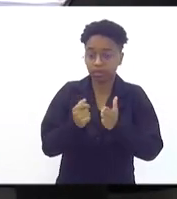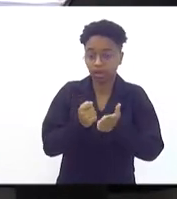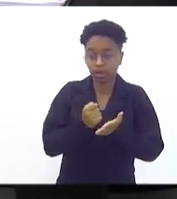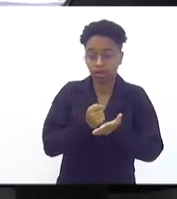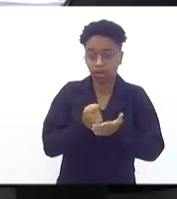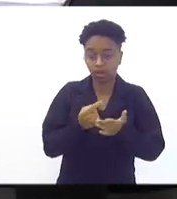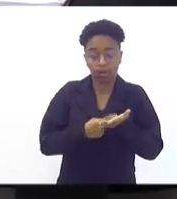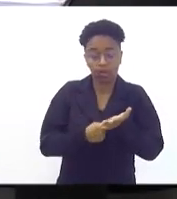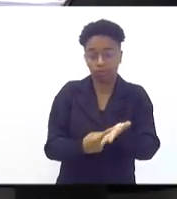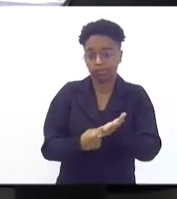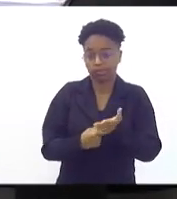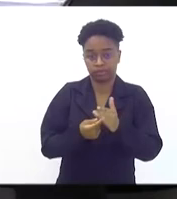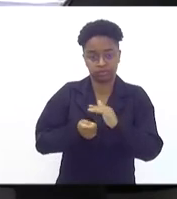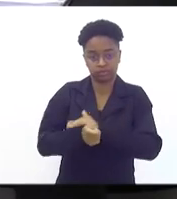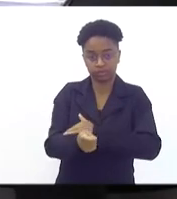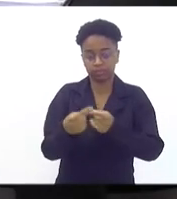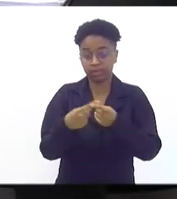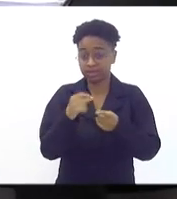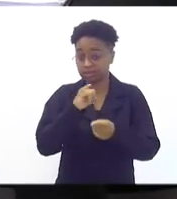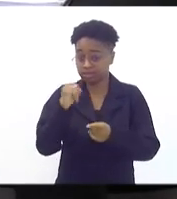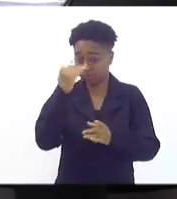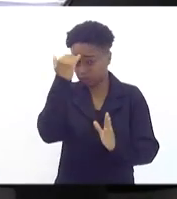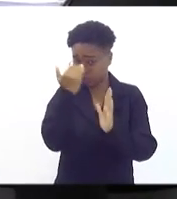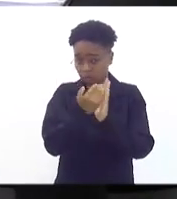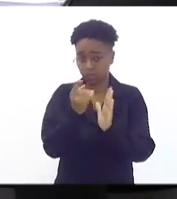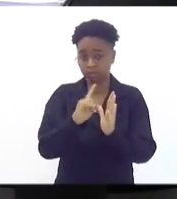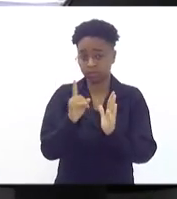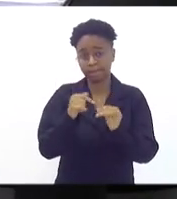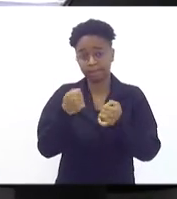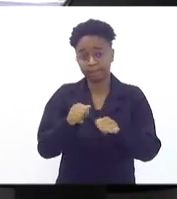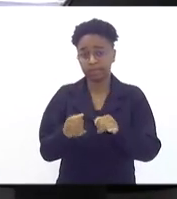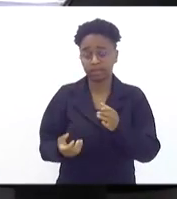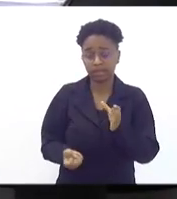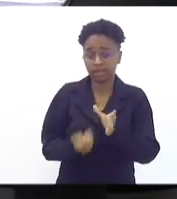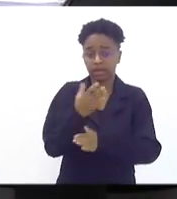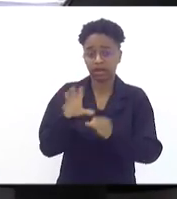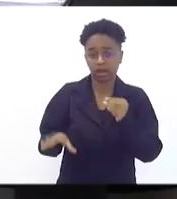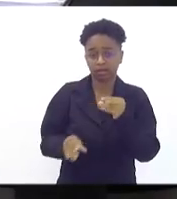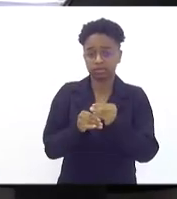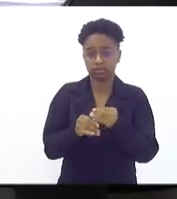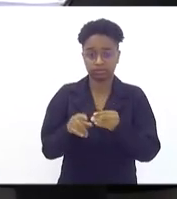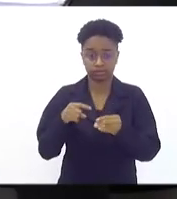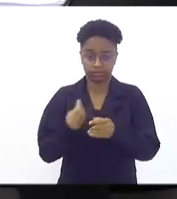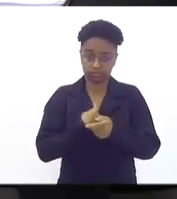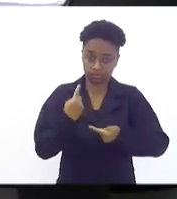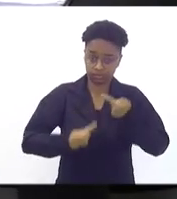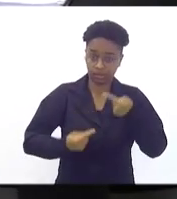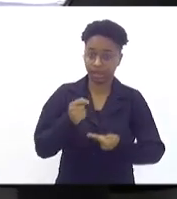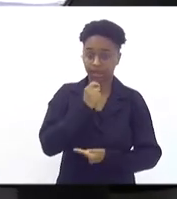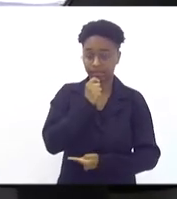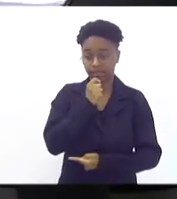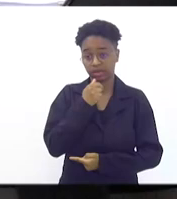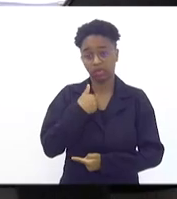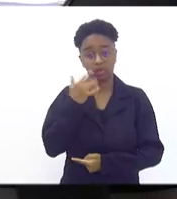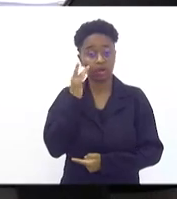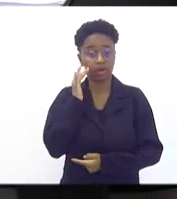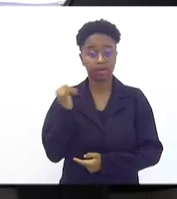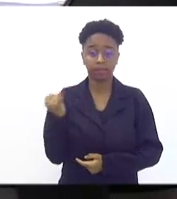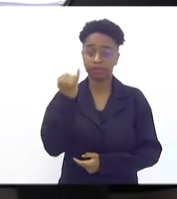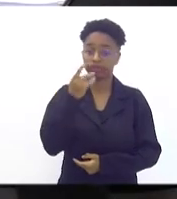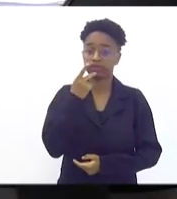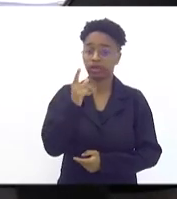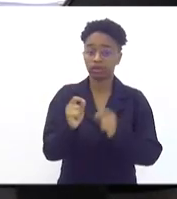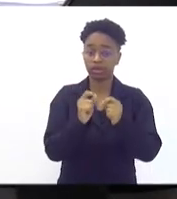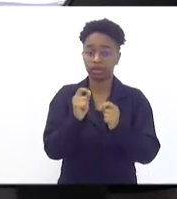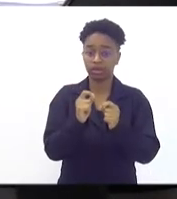porque se não cumpriu e teve que criar um outro aditivo está sendo discutido acho que é pertinente nem falar em renovação